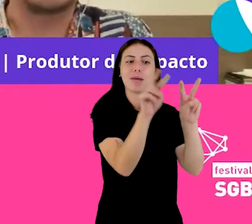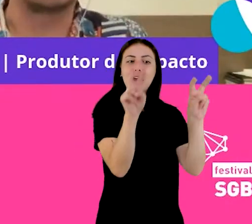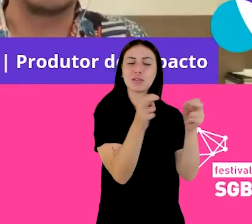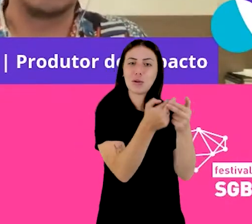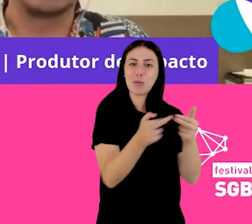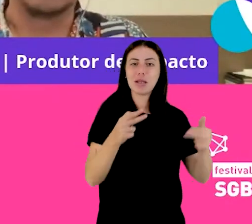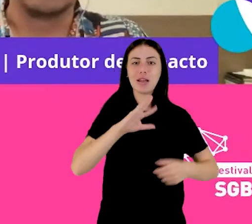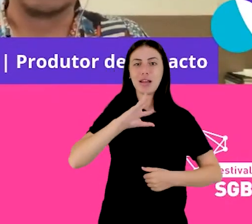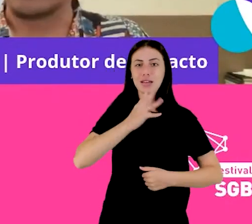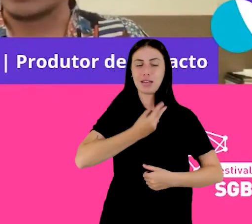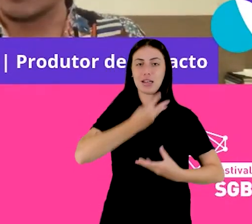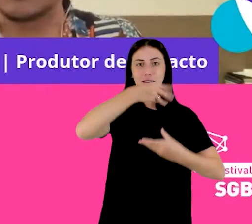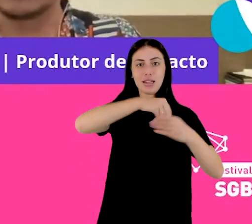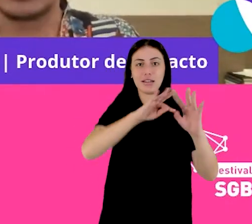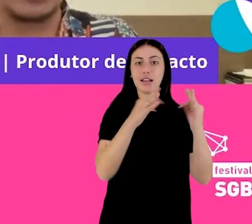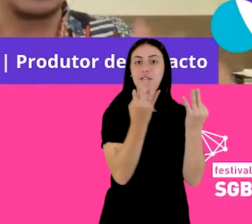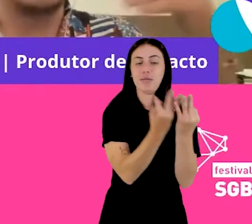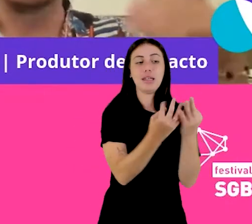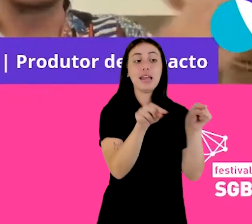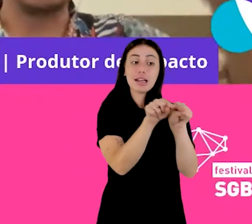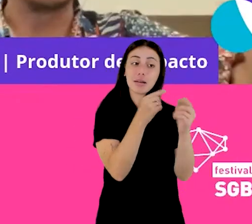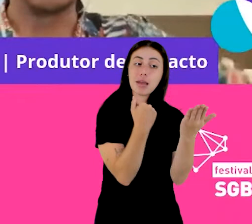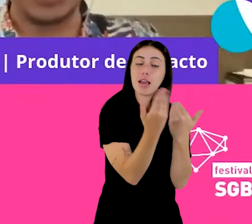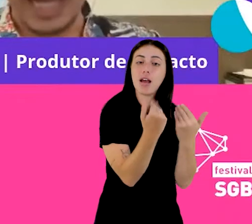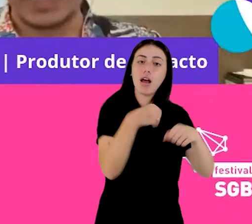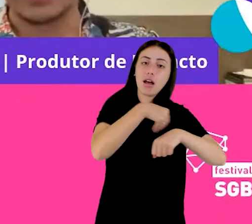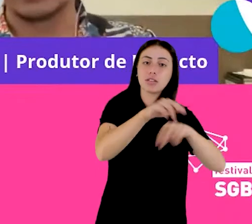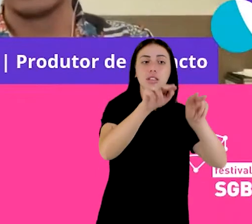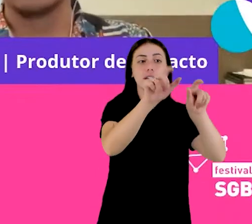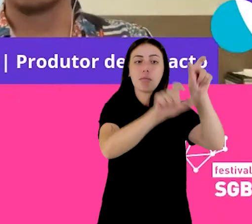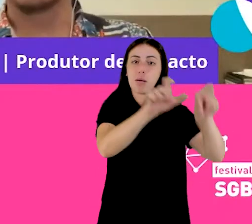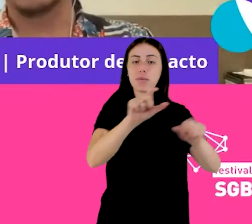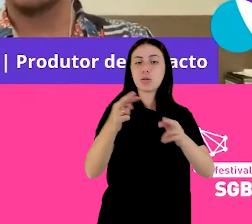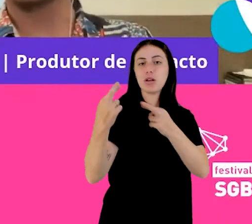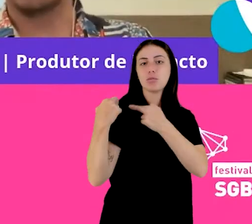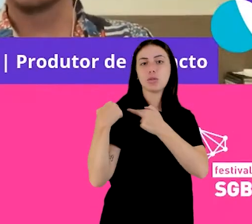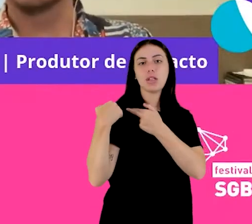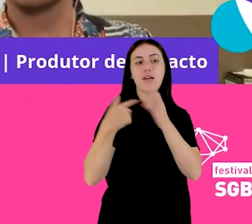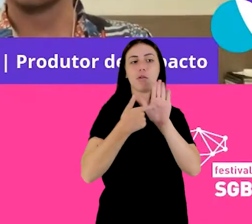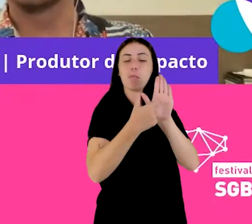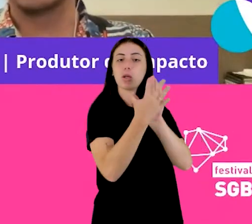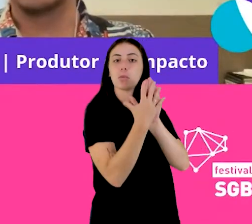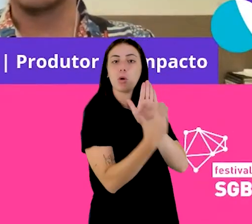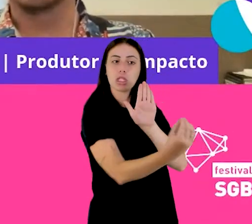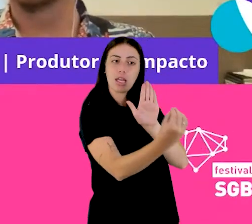relações saudáveis na família. Porque também a gente sempre ouve a história: não sei quem foi expulso de casa, né? Mostrar que é